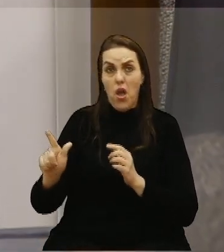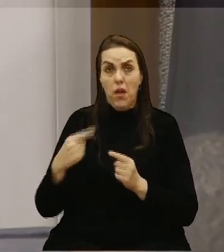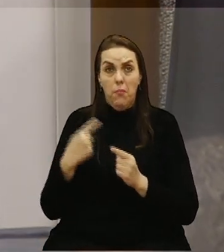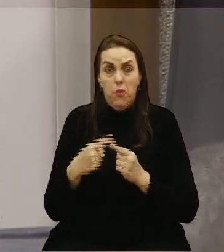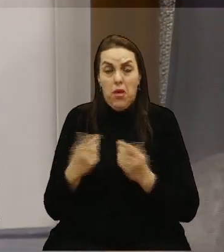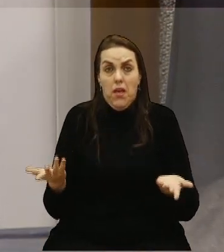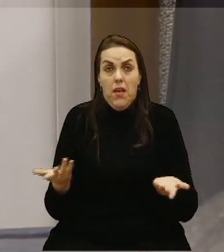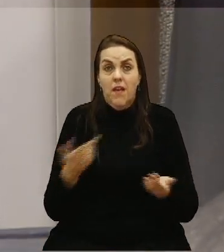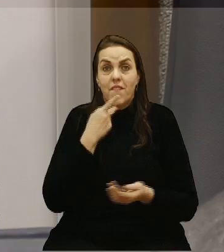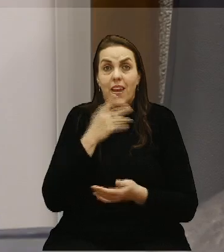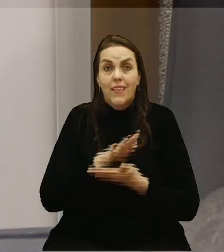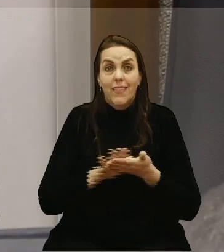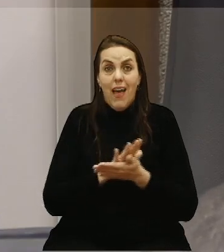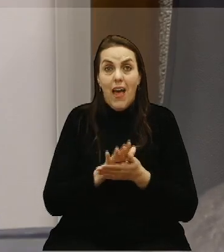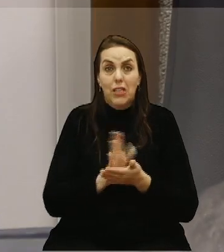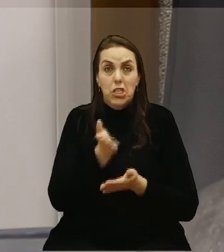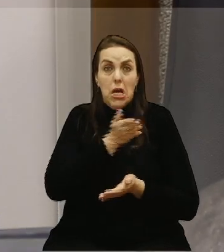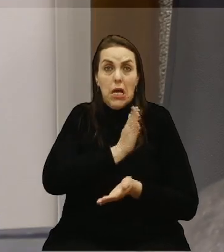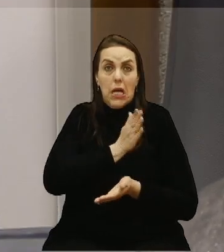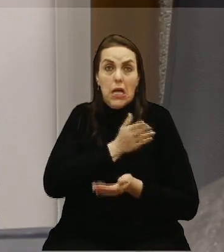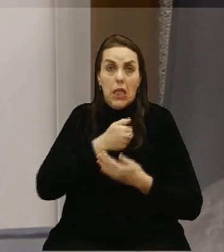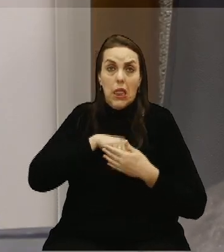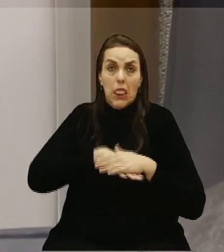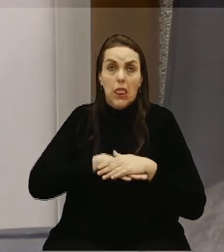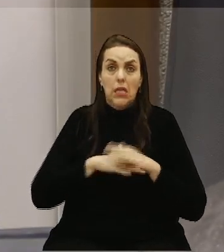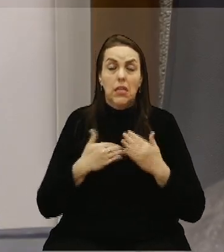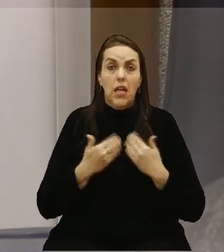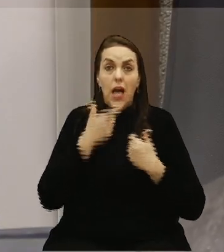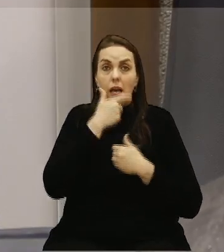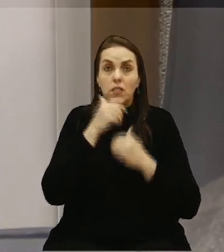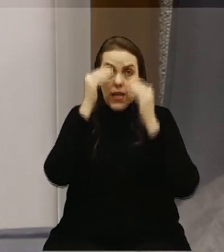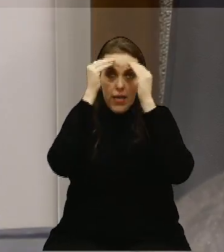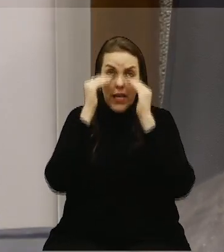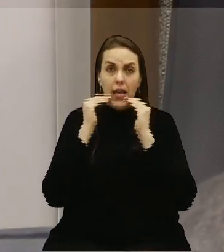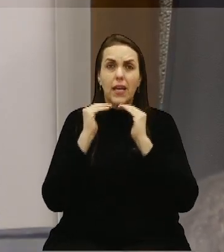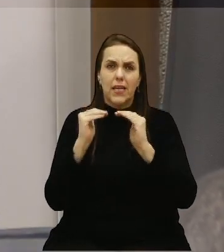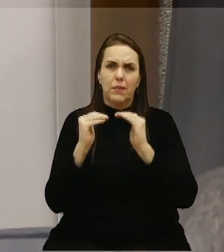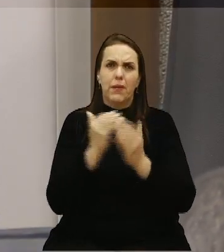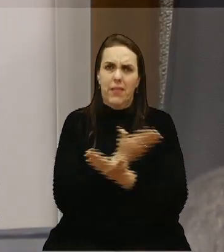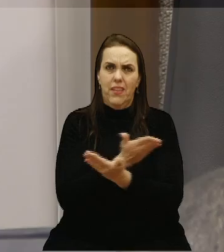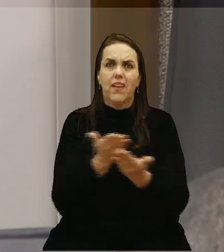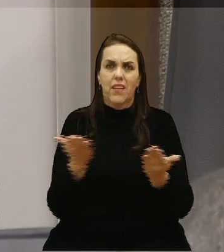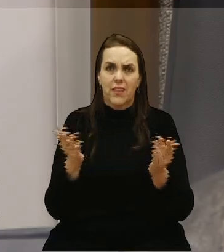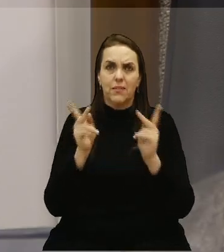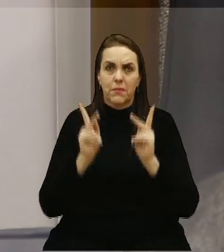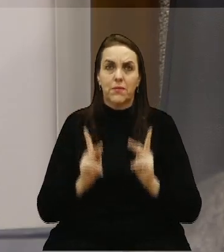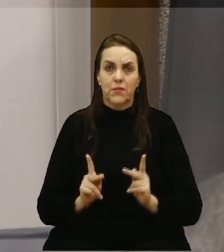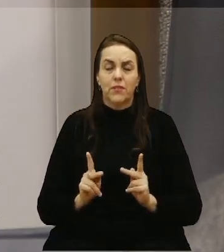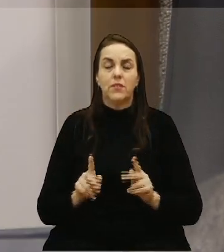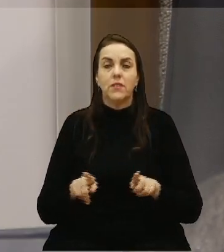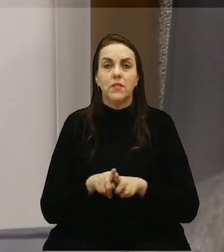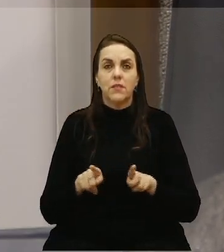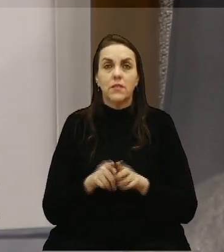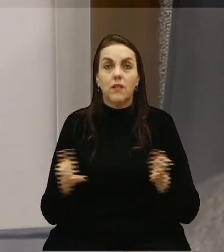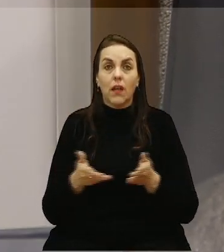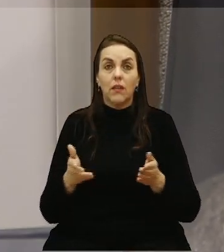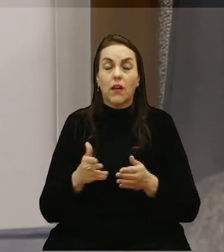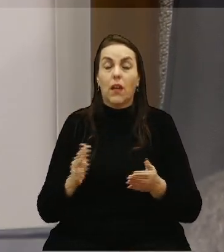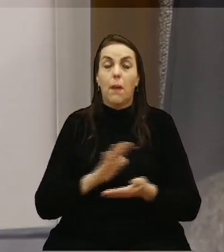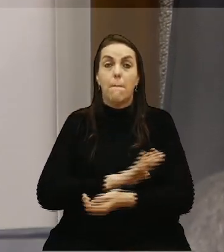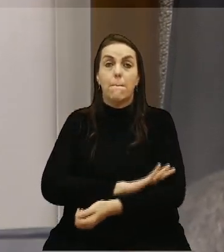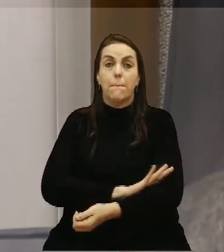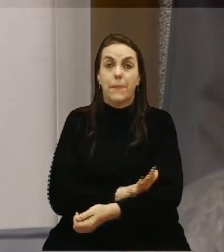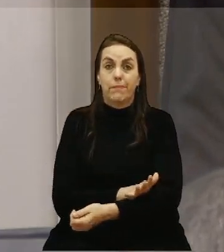nada, que já leva para o coração. Acho que a gente tem que ter respeito com o próximo, né? E essa questão hoje de preconceito,